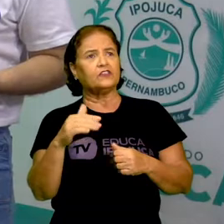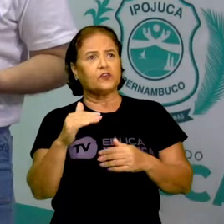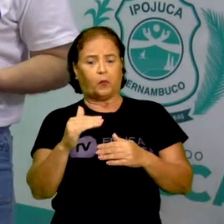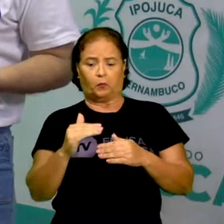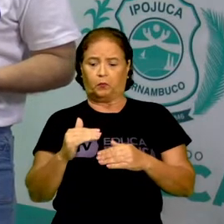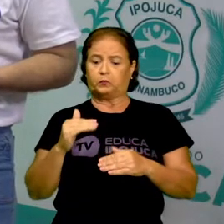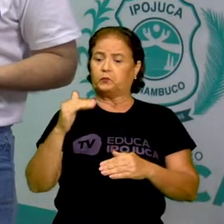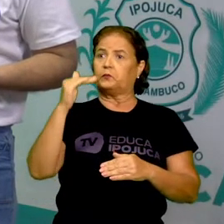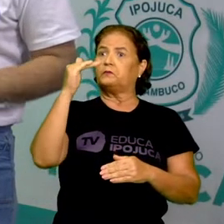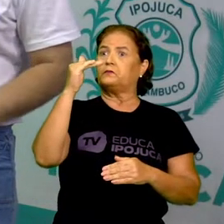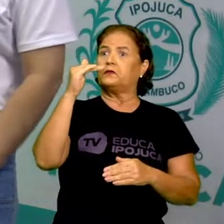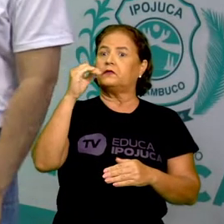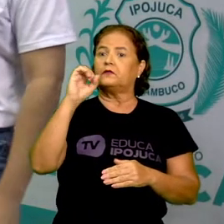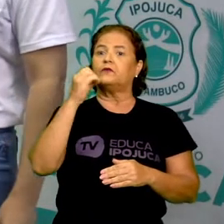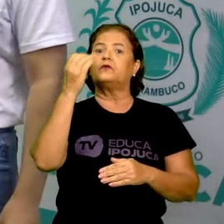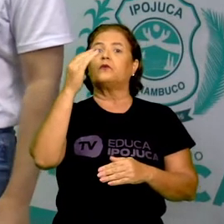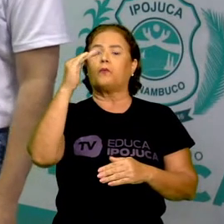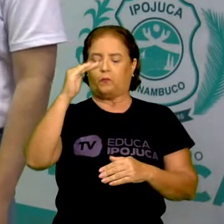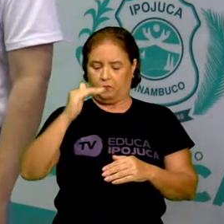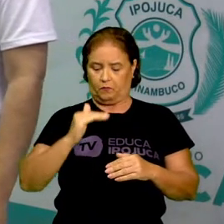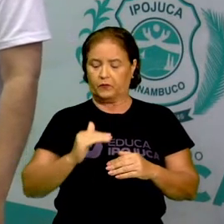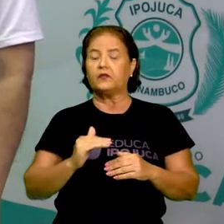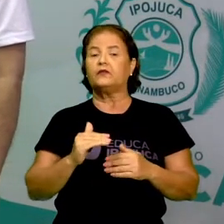acha pequeno?